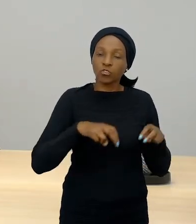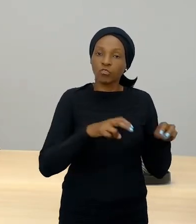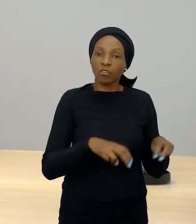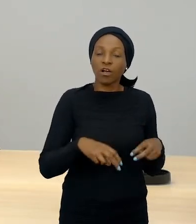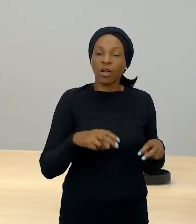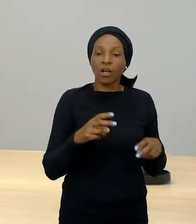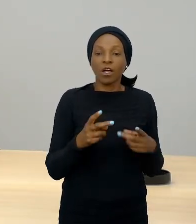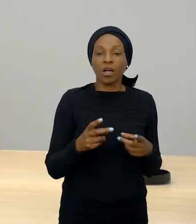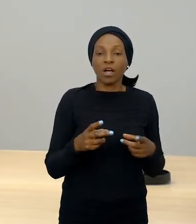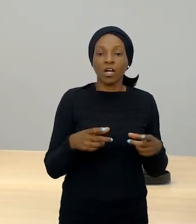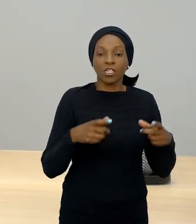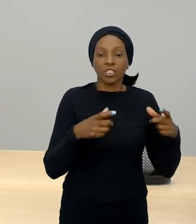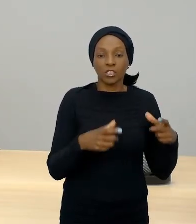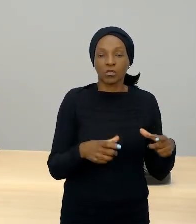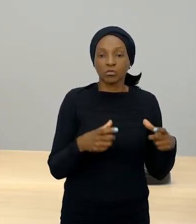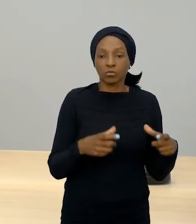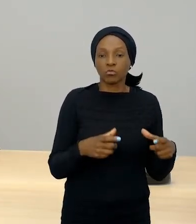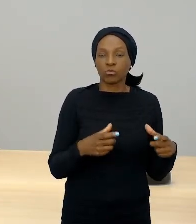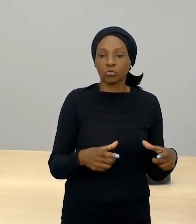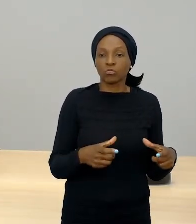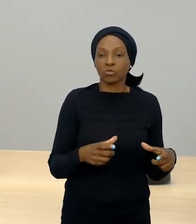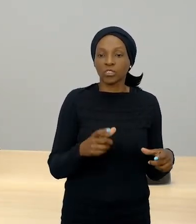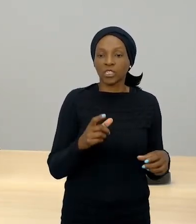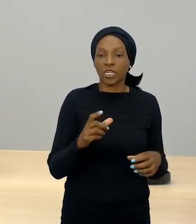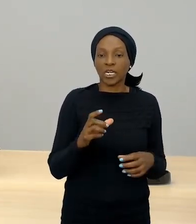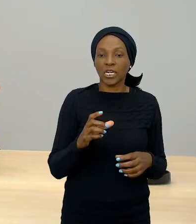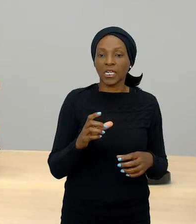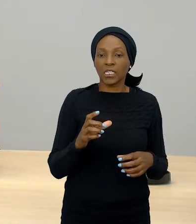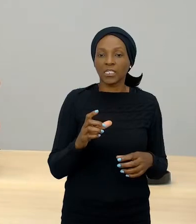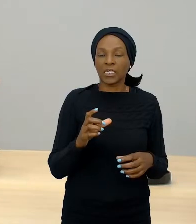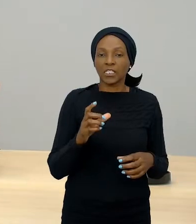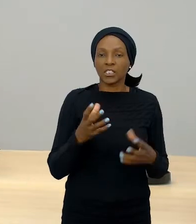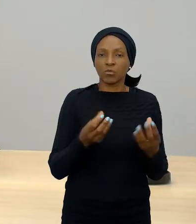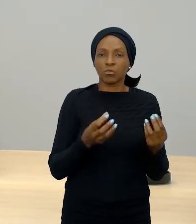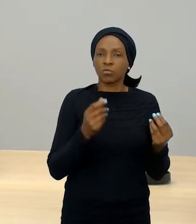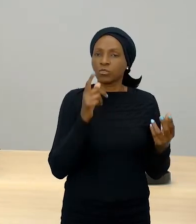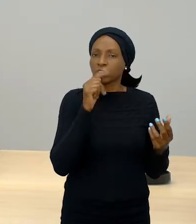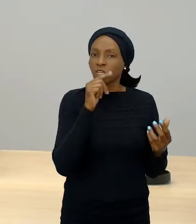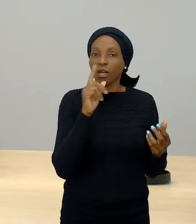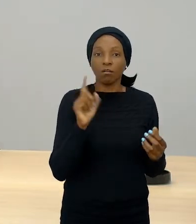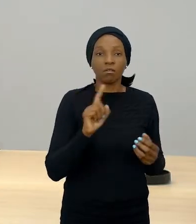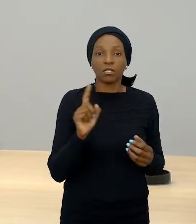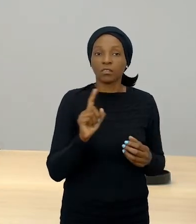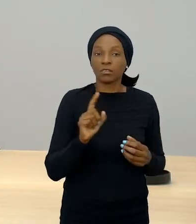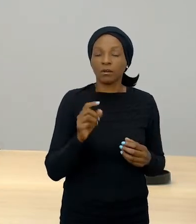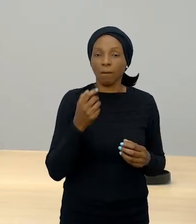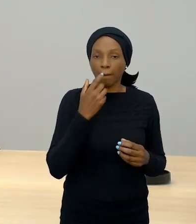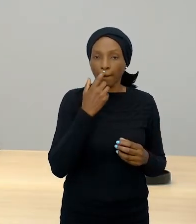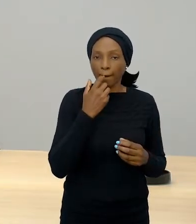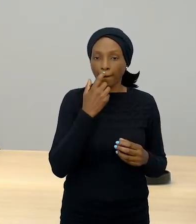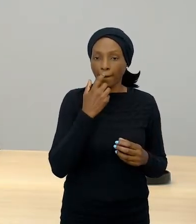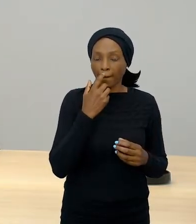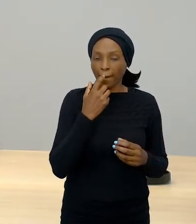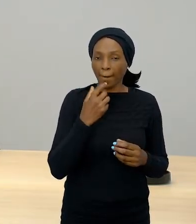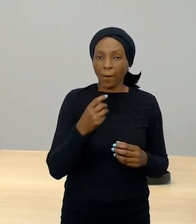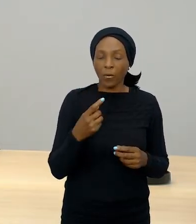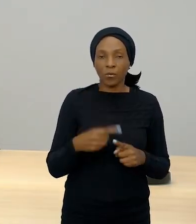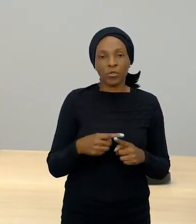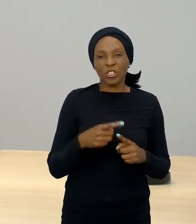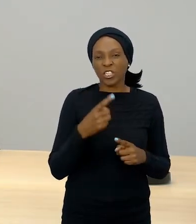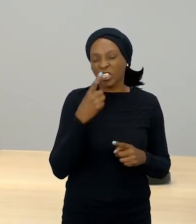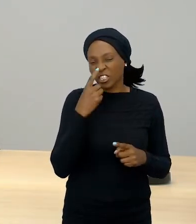num local de encharcado, senão você vai apodrecer a raiz daquela planta, né? Mas ao mesmo tempo é